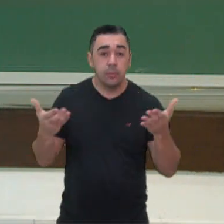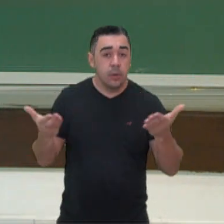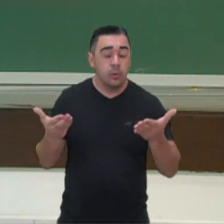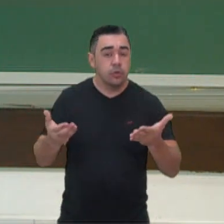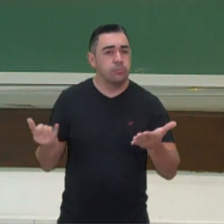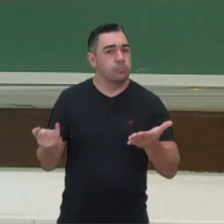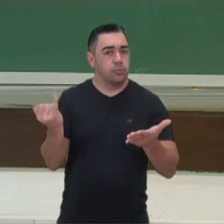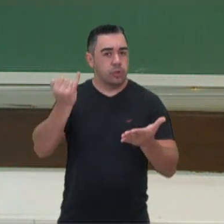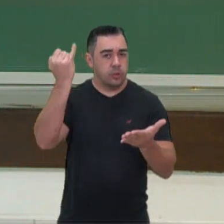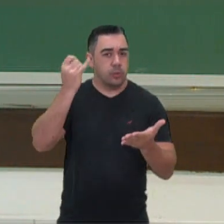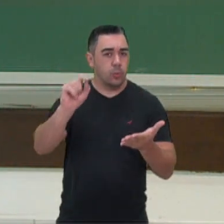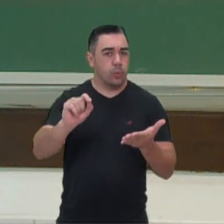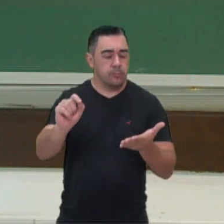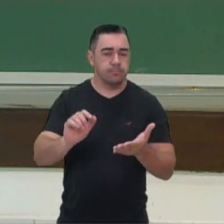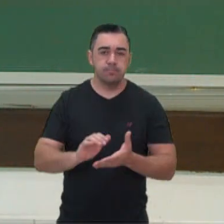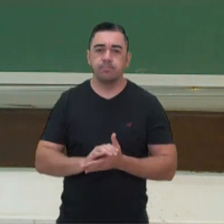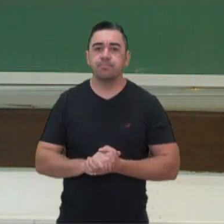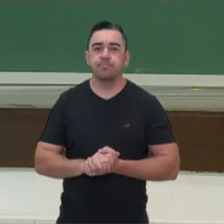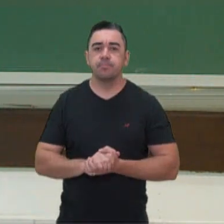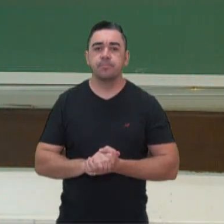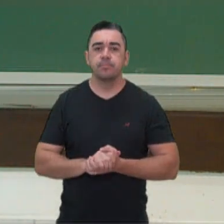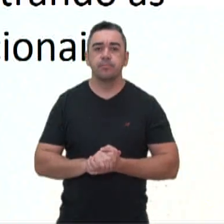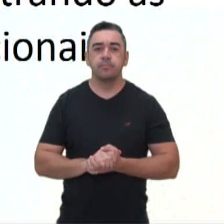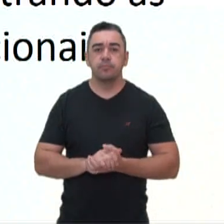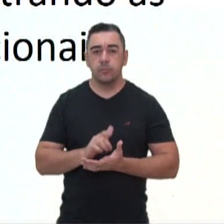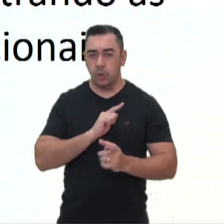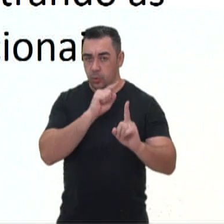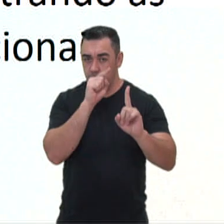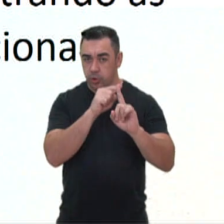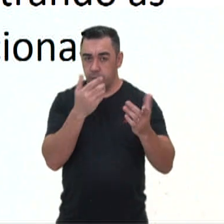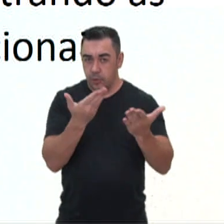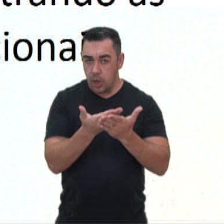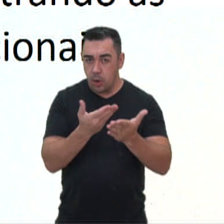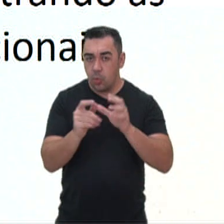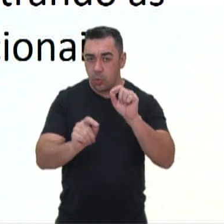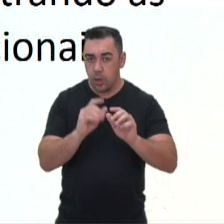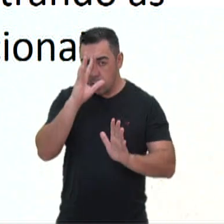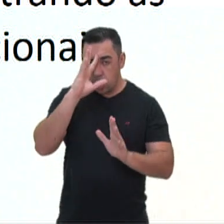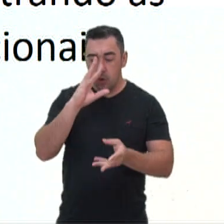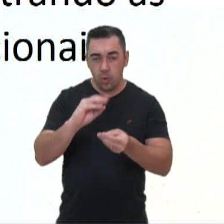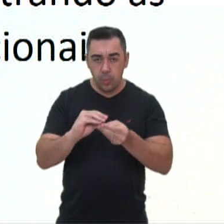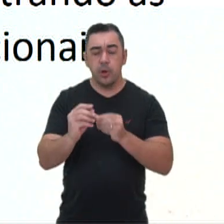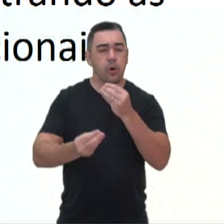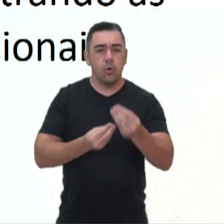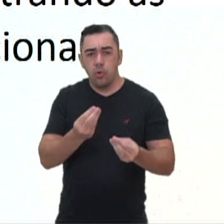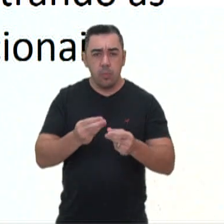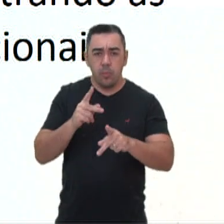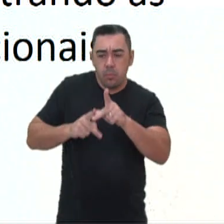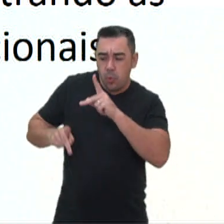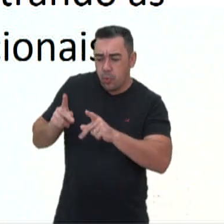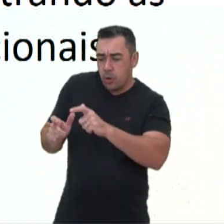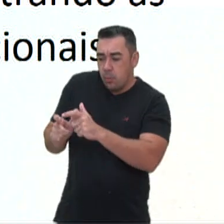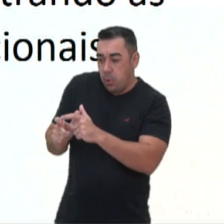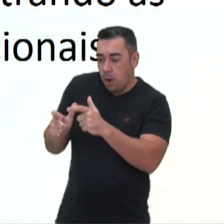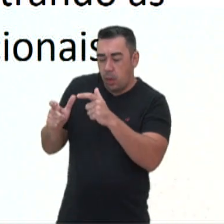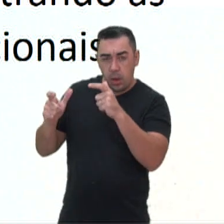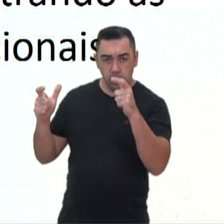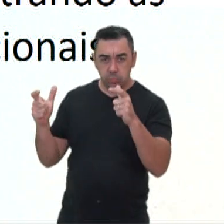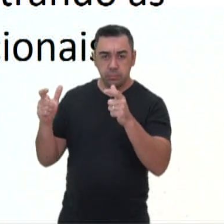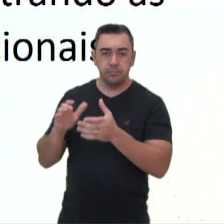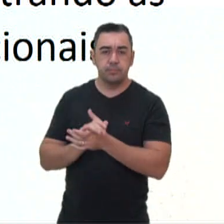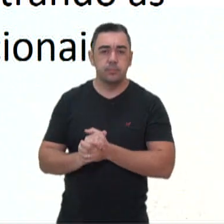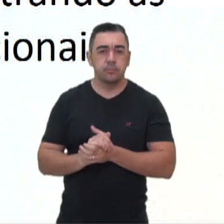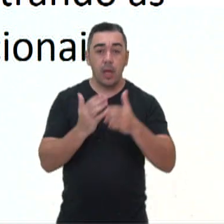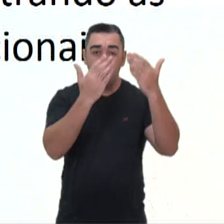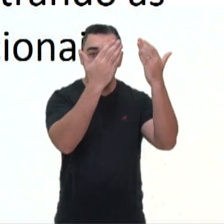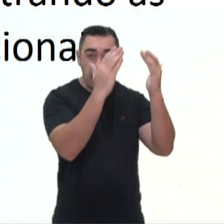importante. Olha só, temos um objetivo nessa aula que é compreender os processos de povoamento mundial, analisar